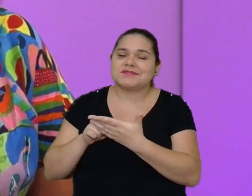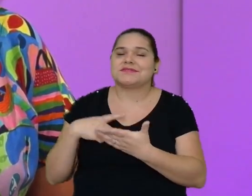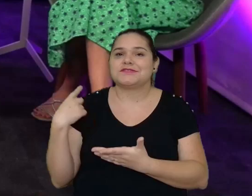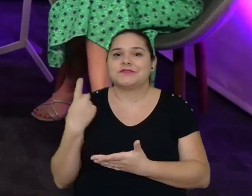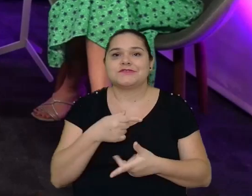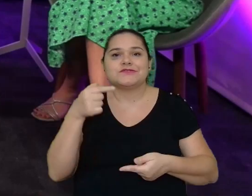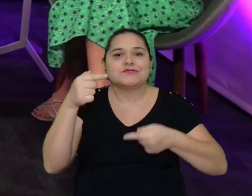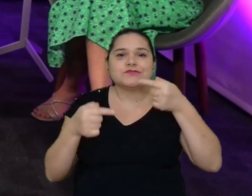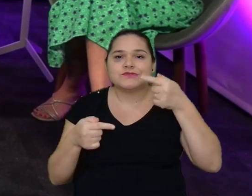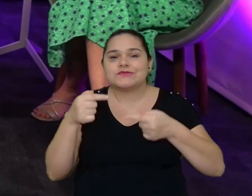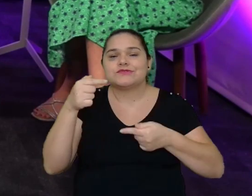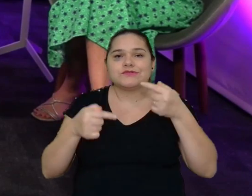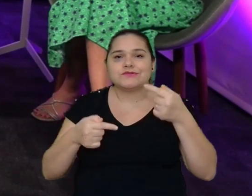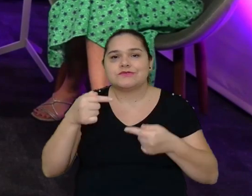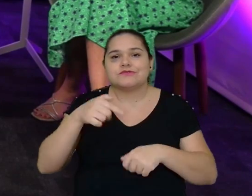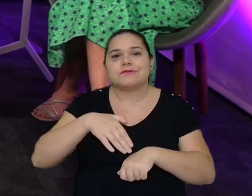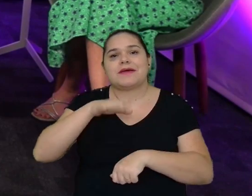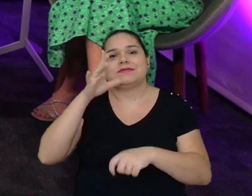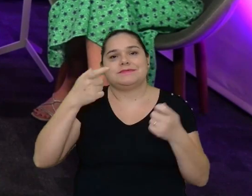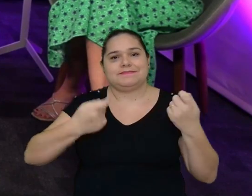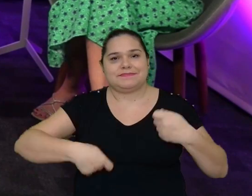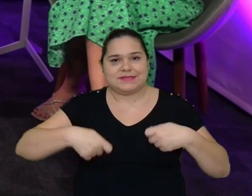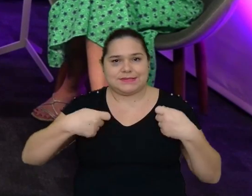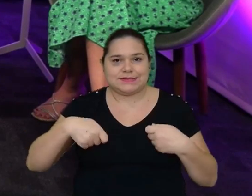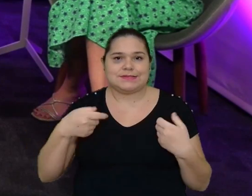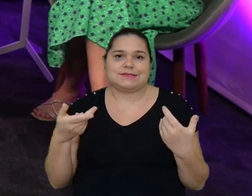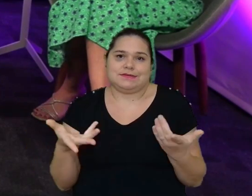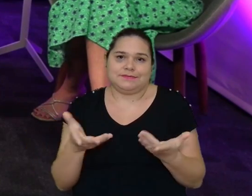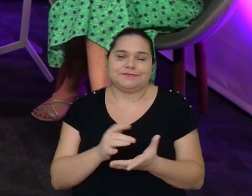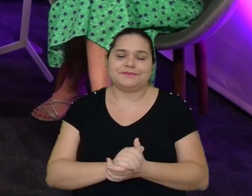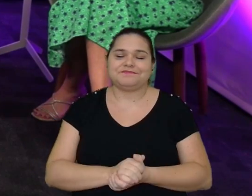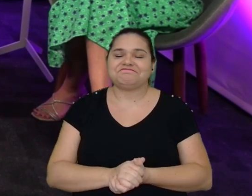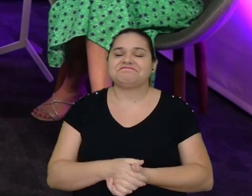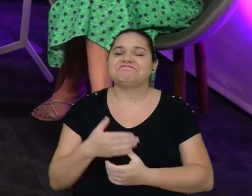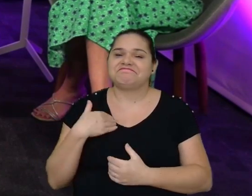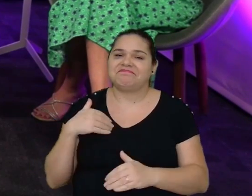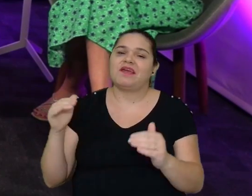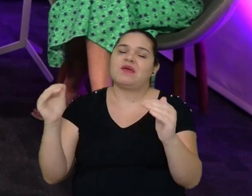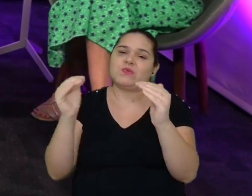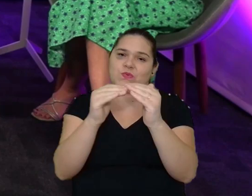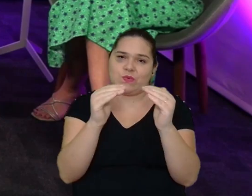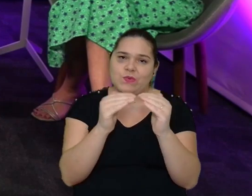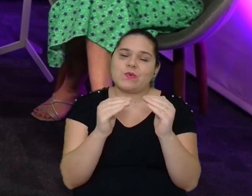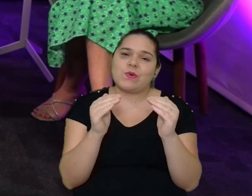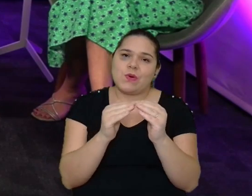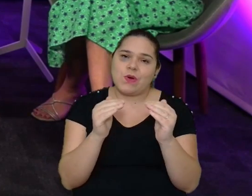também. Sim, muito bom. Fábio? Eu concordo com isso tudo. Ainda acho que tem uma questão do tabu,